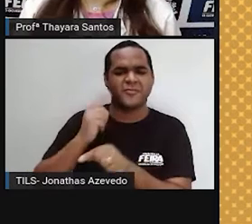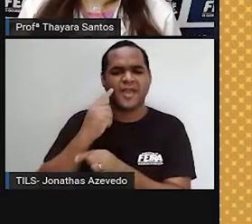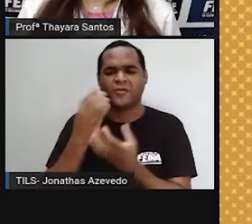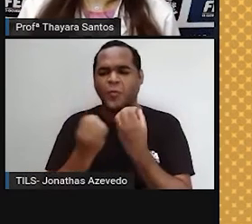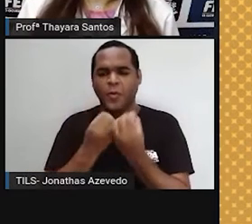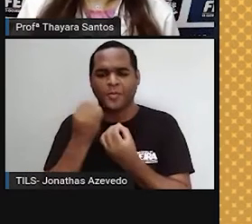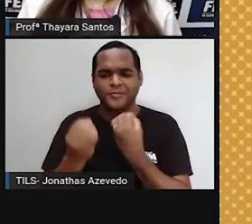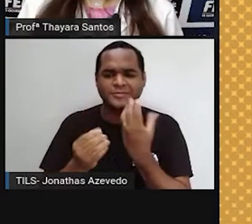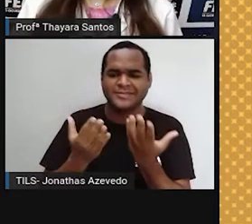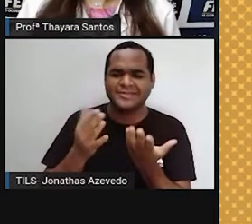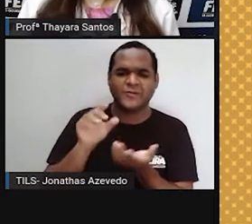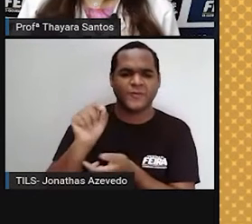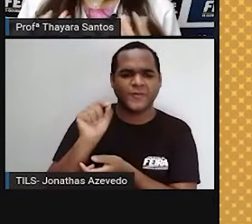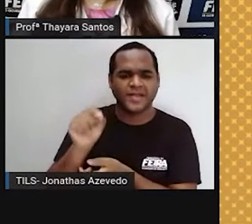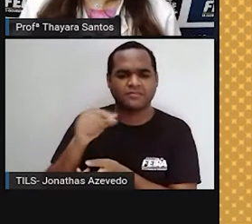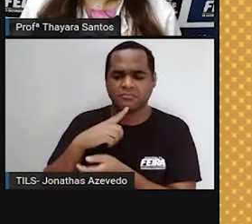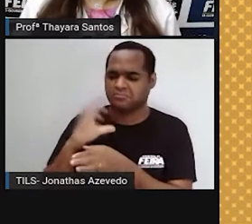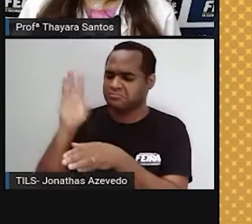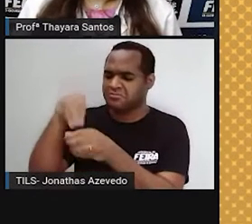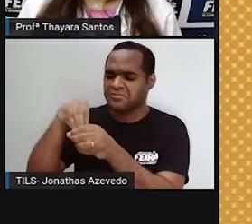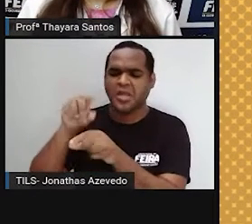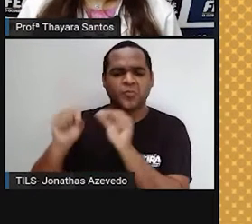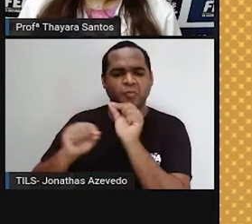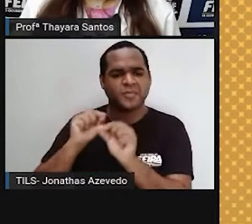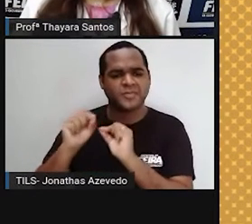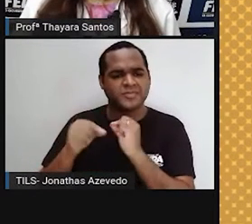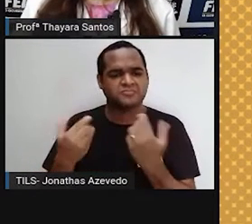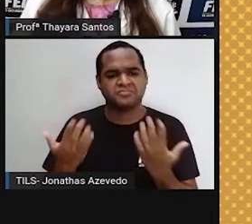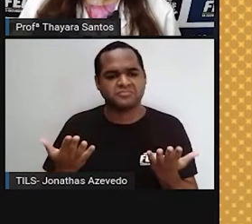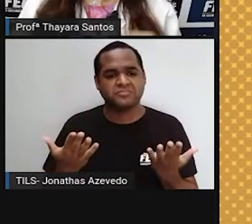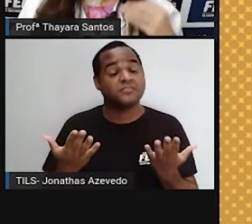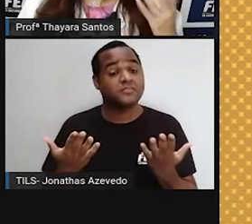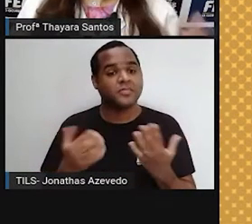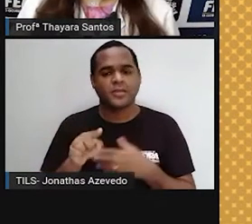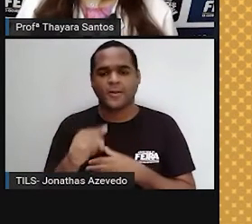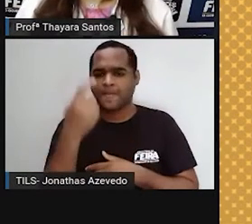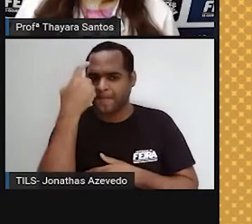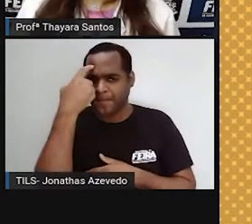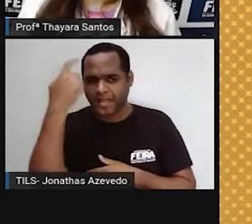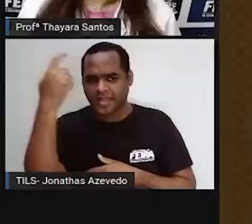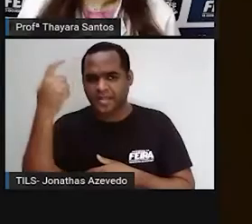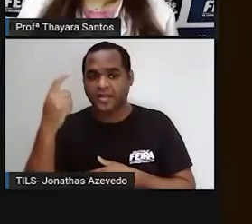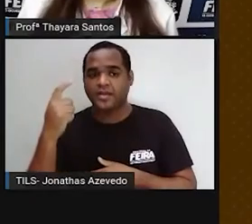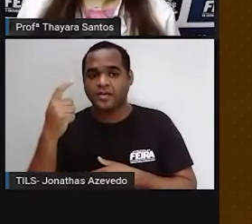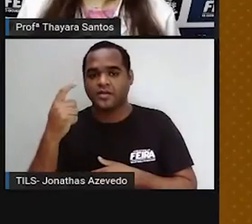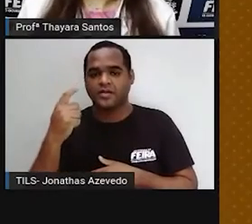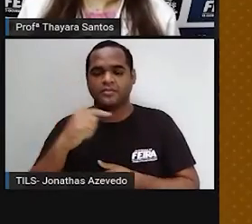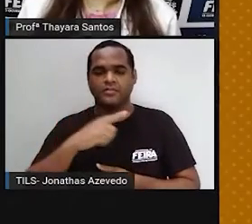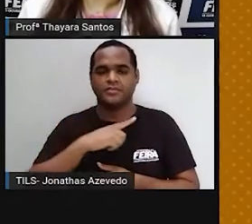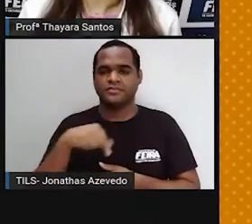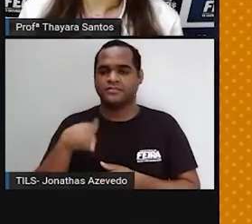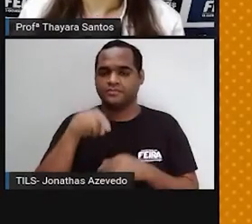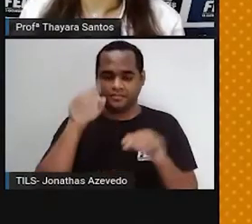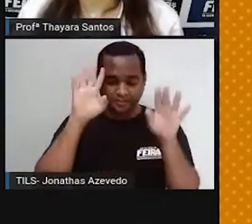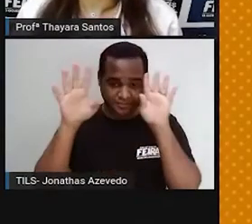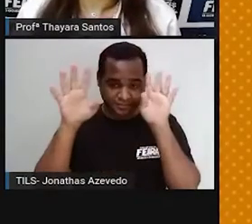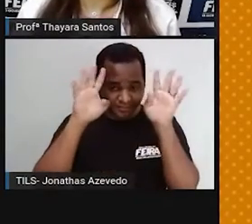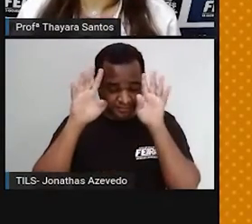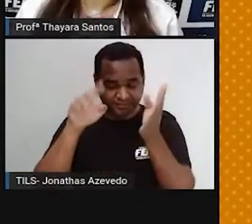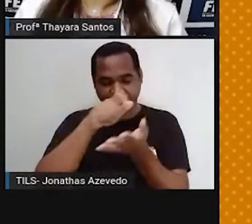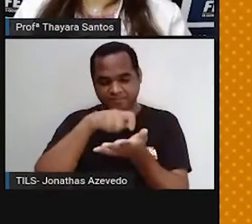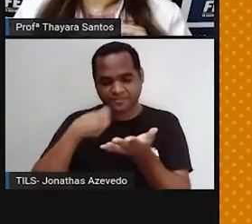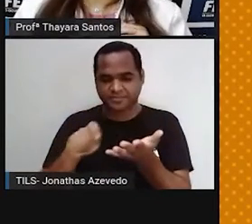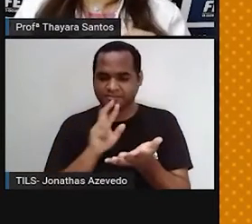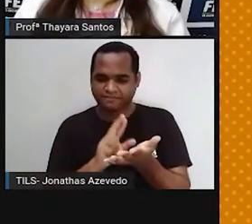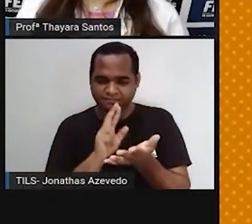é esse universo? O que é que tem nesse universo? Então, pensando nisso, a gente vai fazer uma atividade